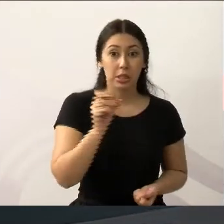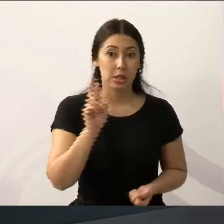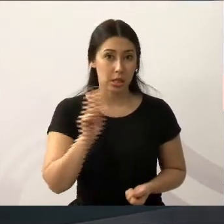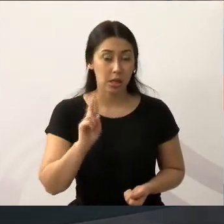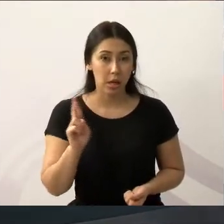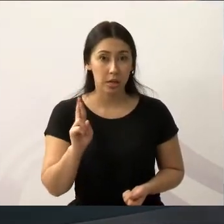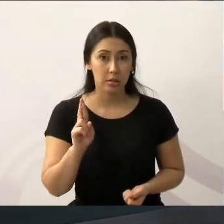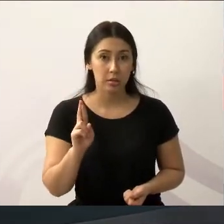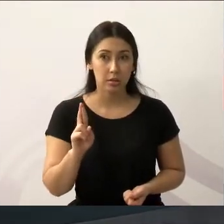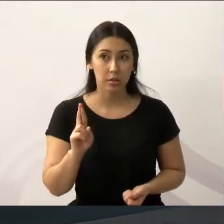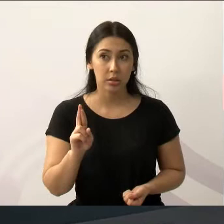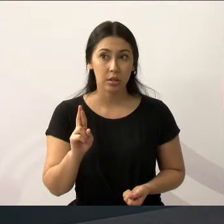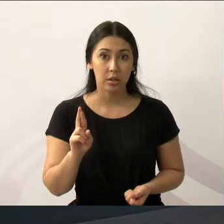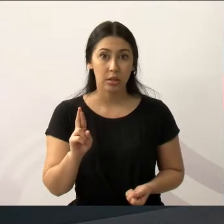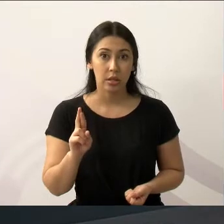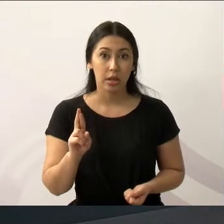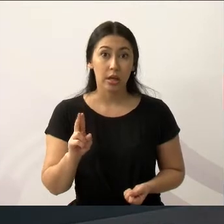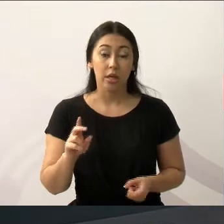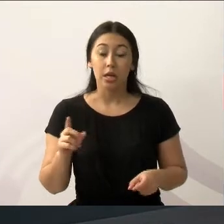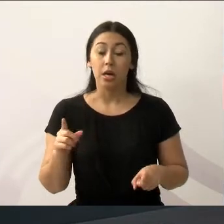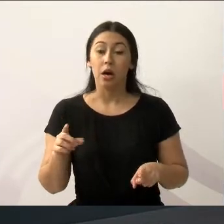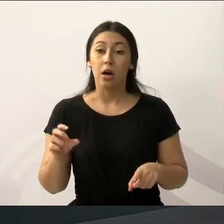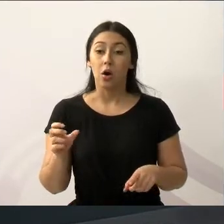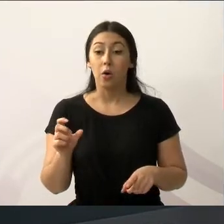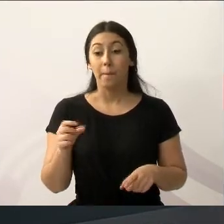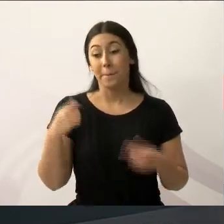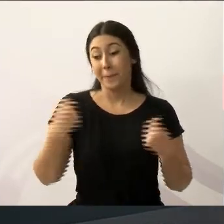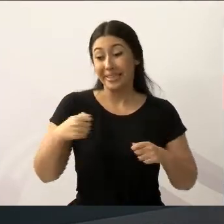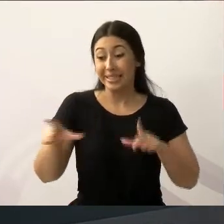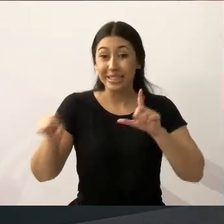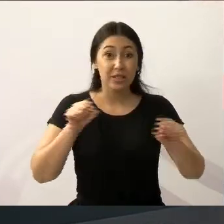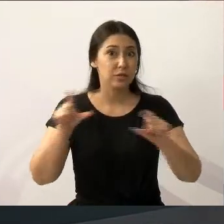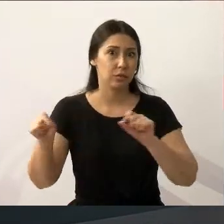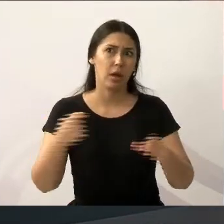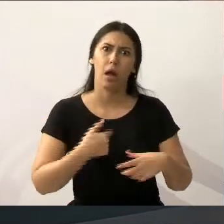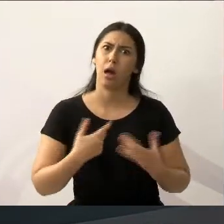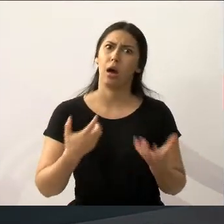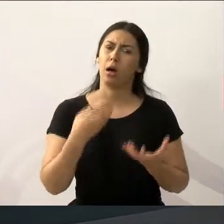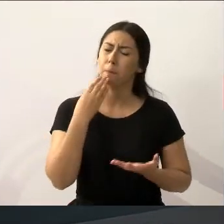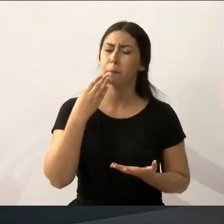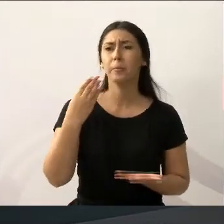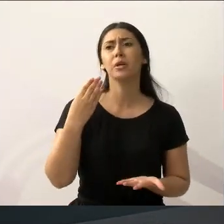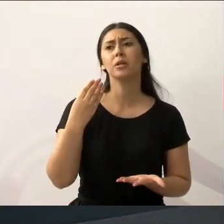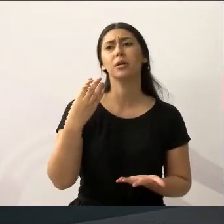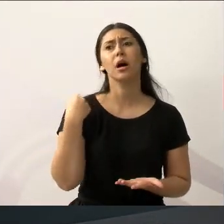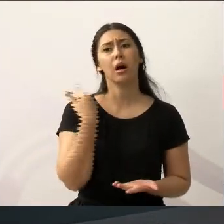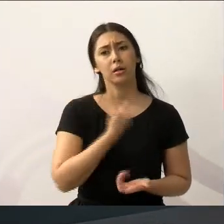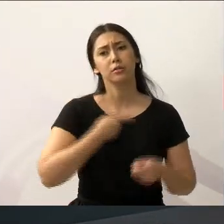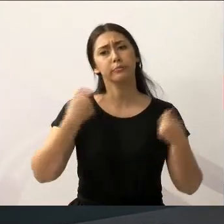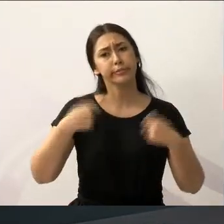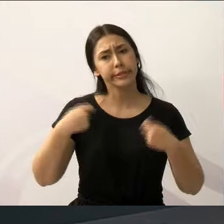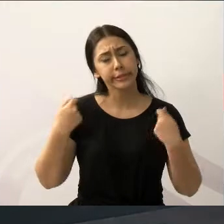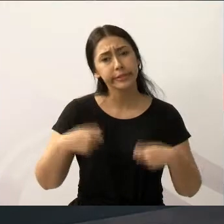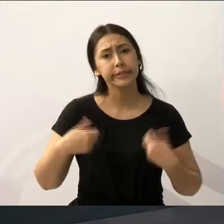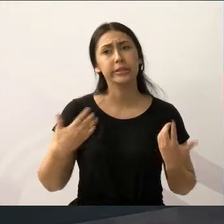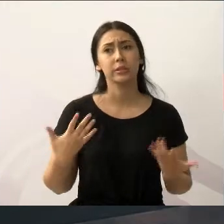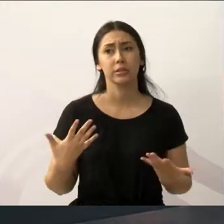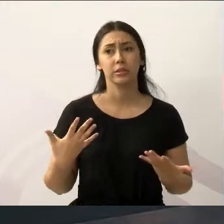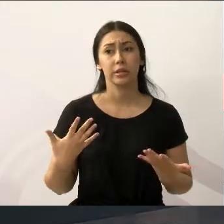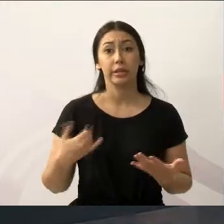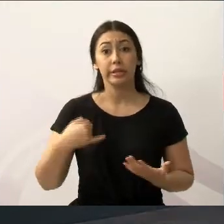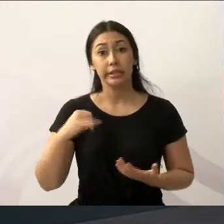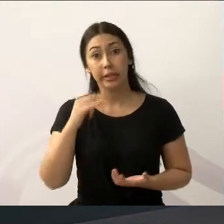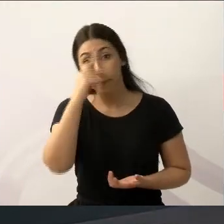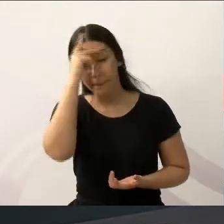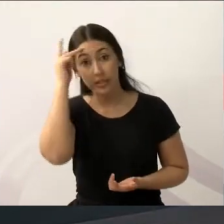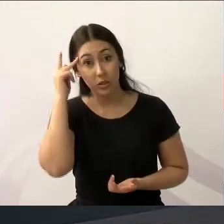suprime aqui que ela possa acumular esse benefício, ou que quero aqui até pedir, né, ver a possibilidade com o prefeito, já que não serão